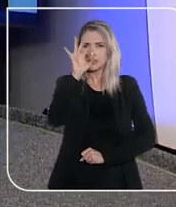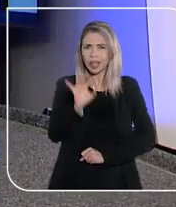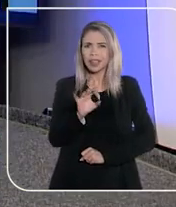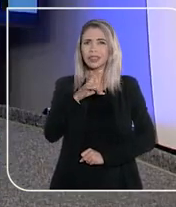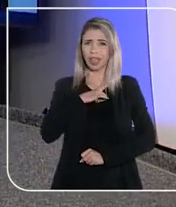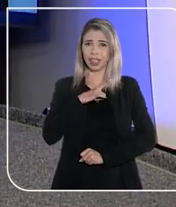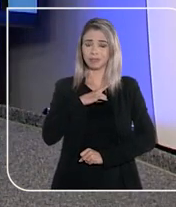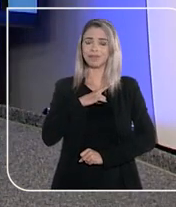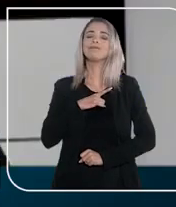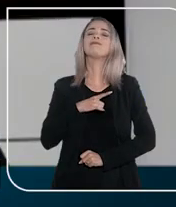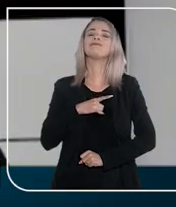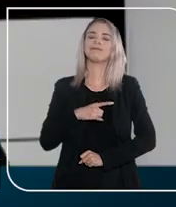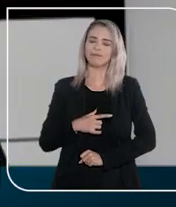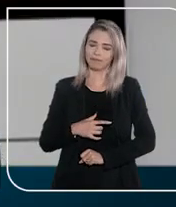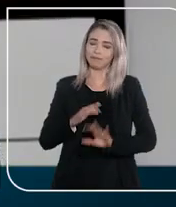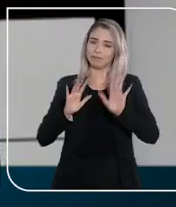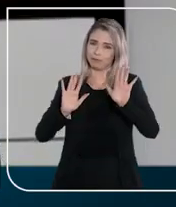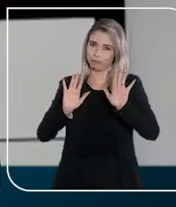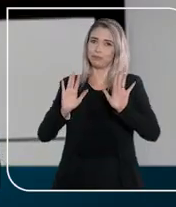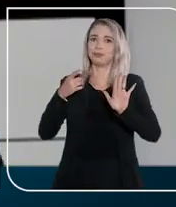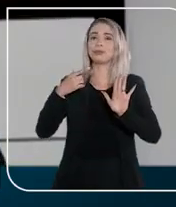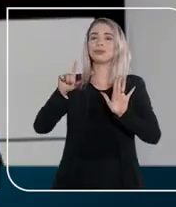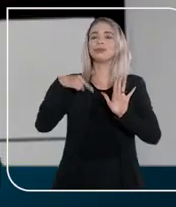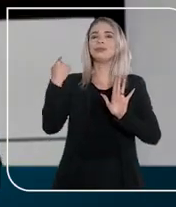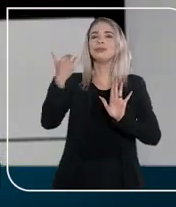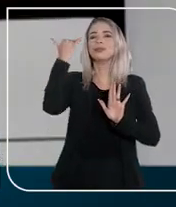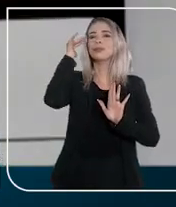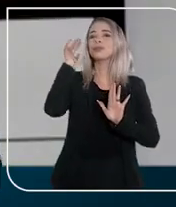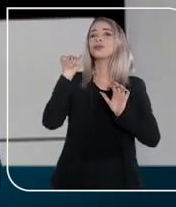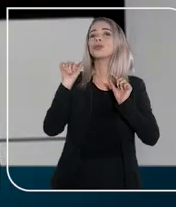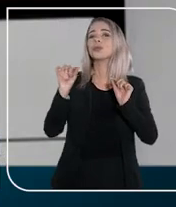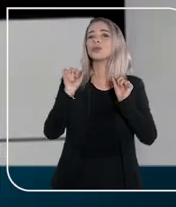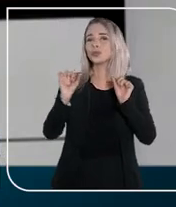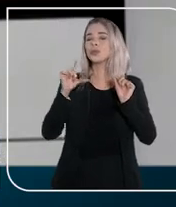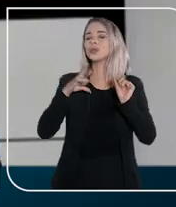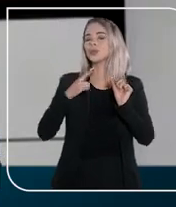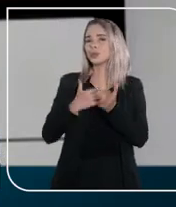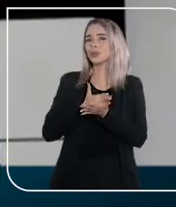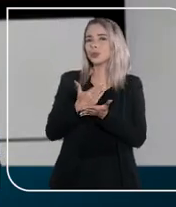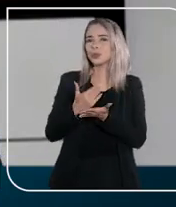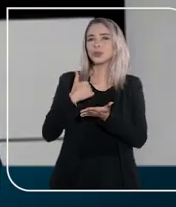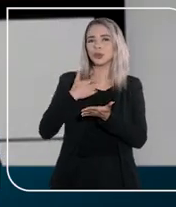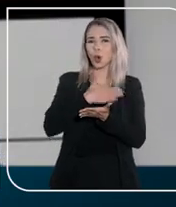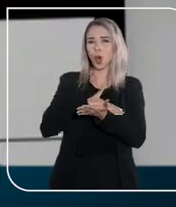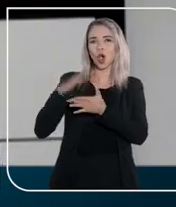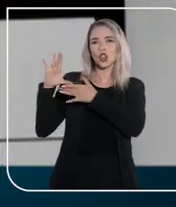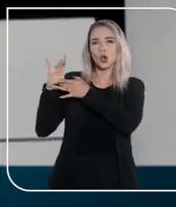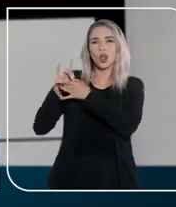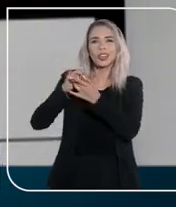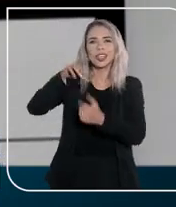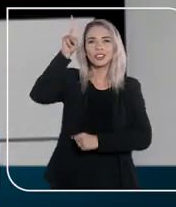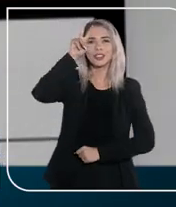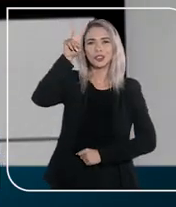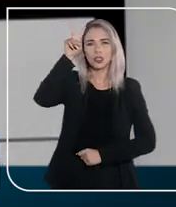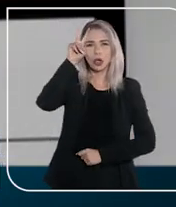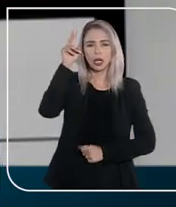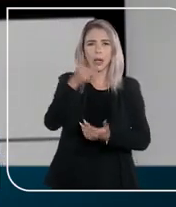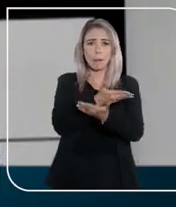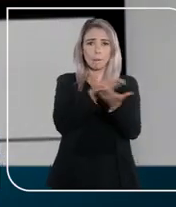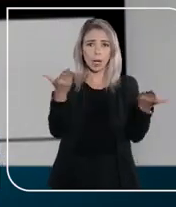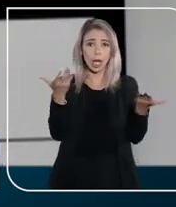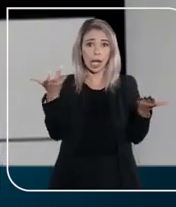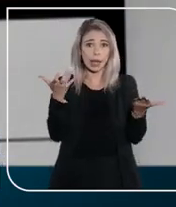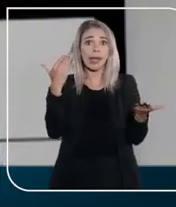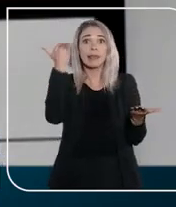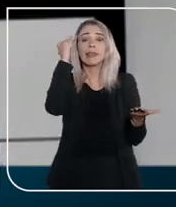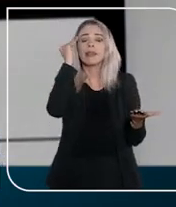Então, nós temos que entender um pouquinho antes o porquê que surgiu. Eu gosto sempre desse contexto histórico, porque para quem quer entender direito, não